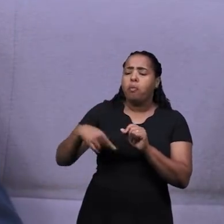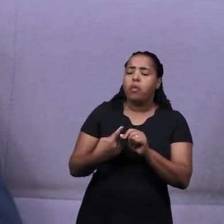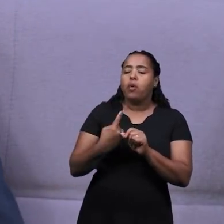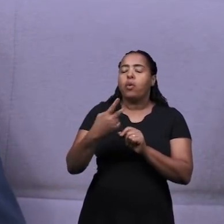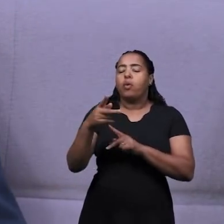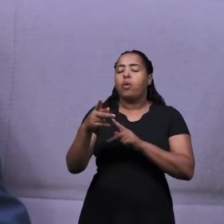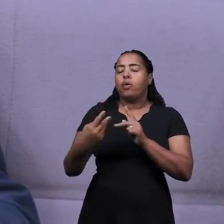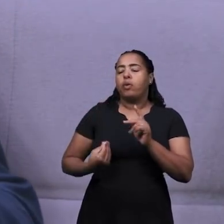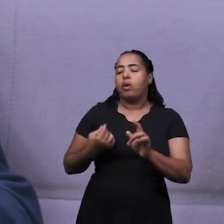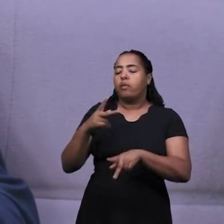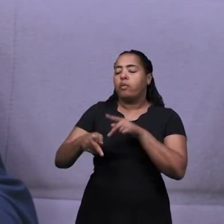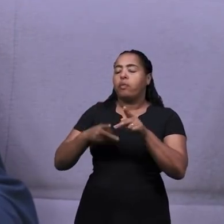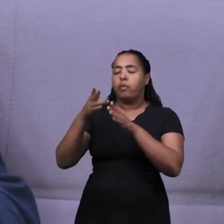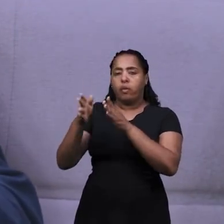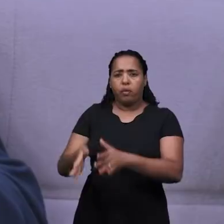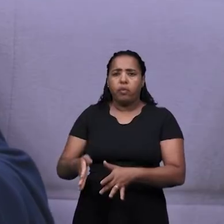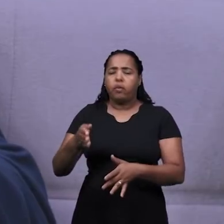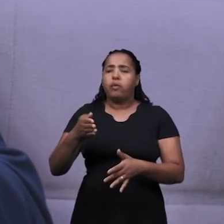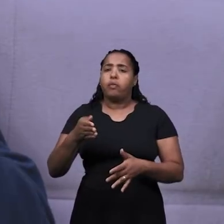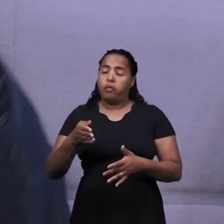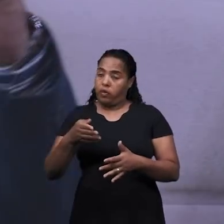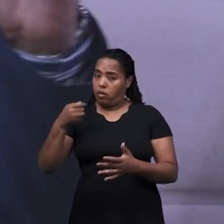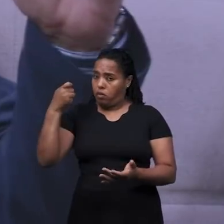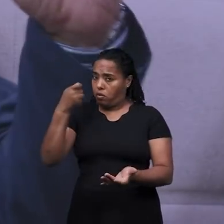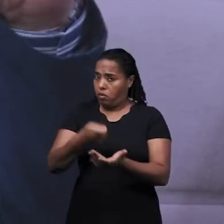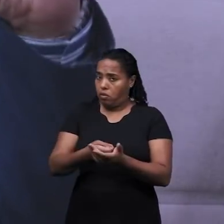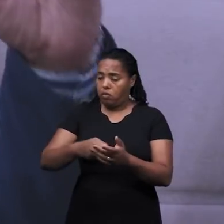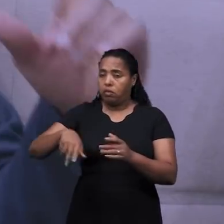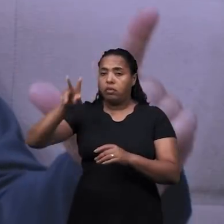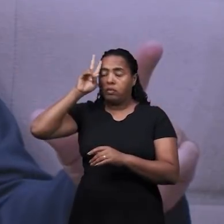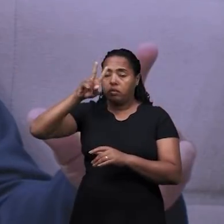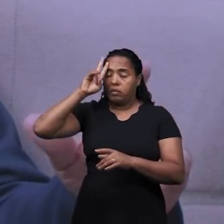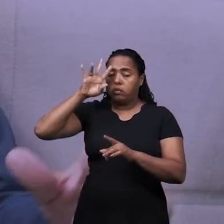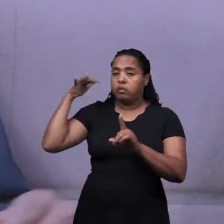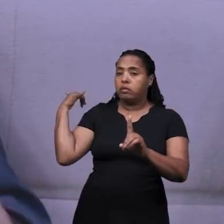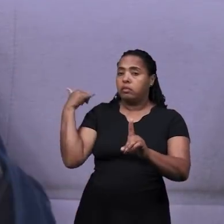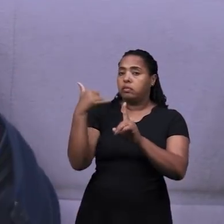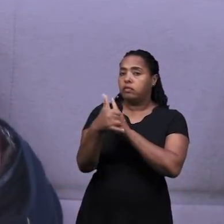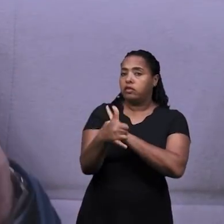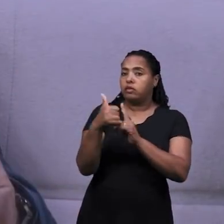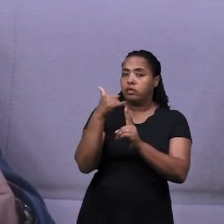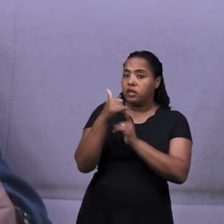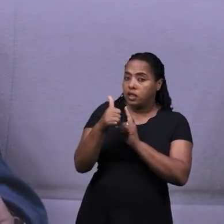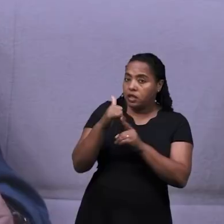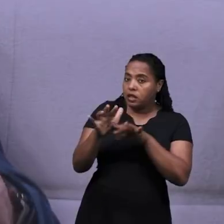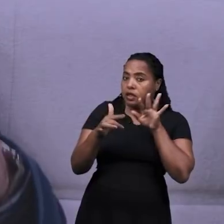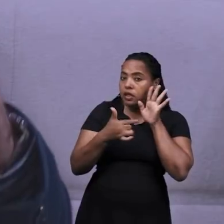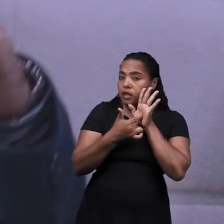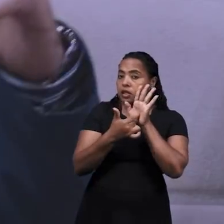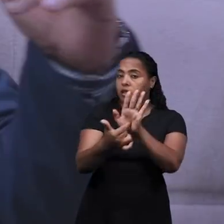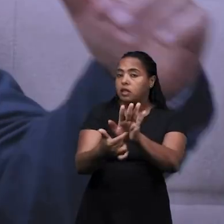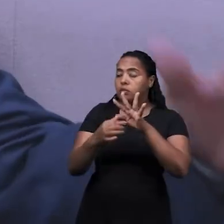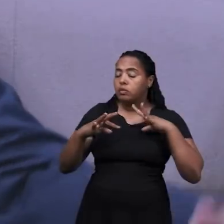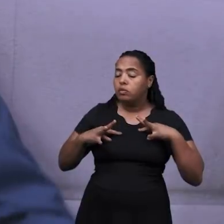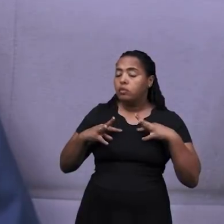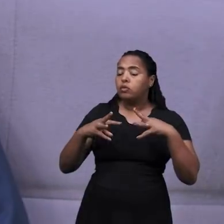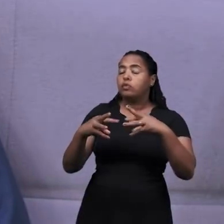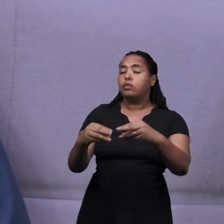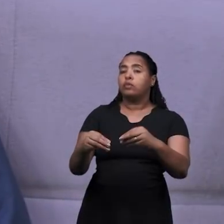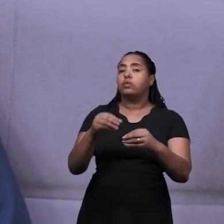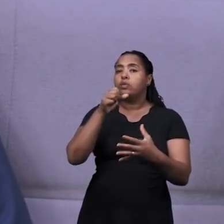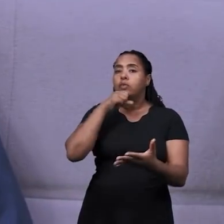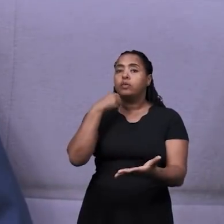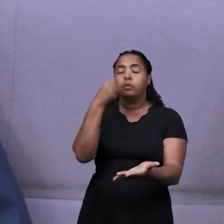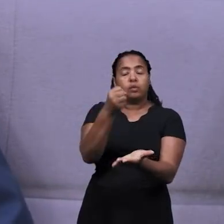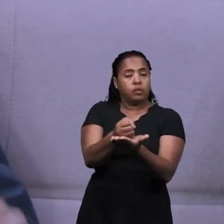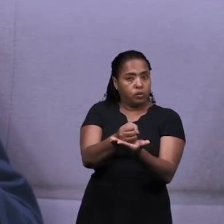igreja, cumprindo a história profética narrada em todo o Velho